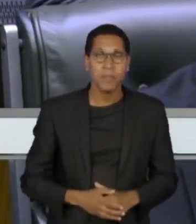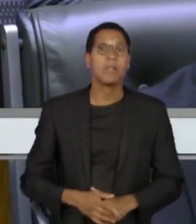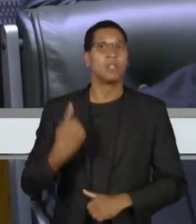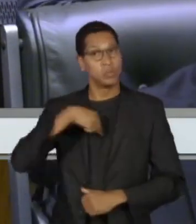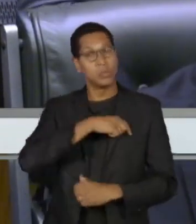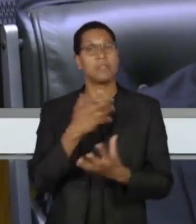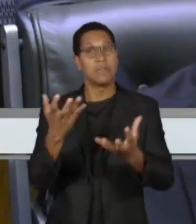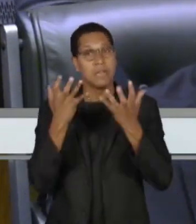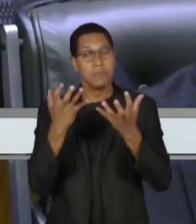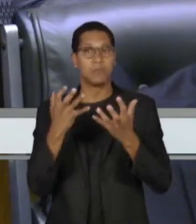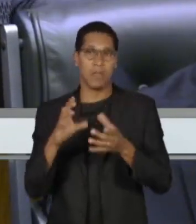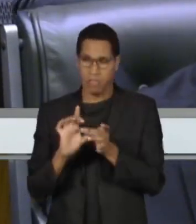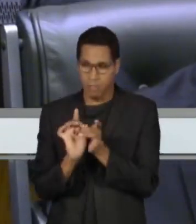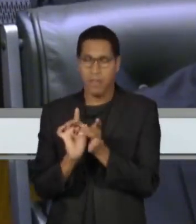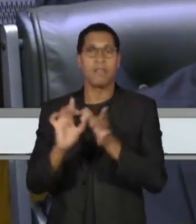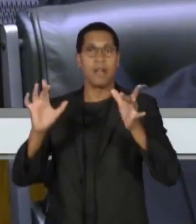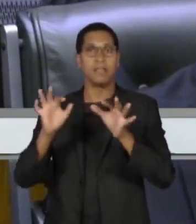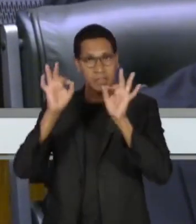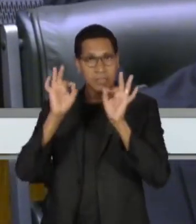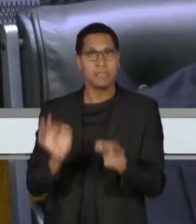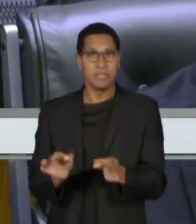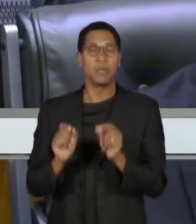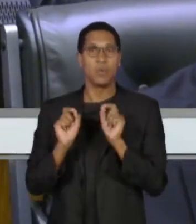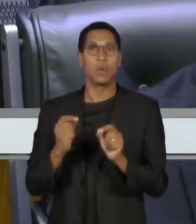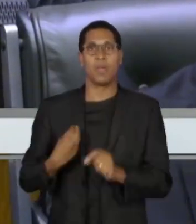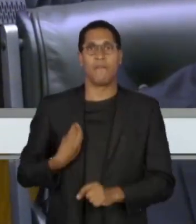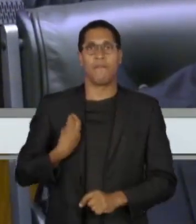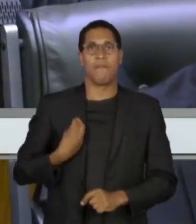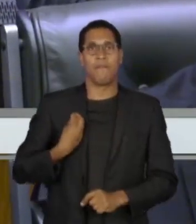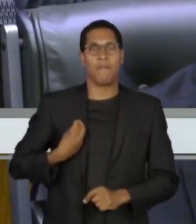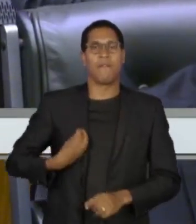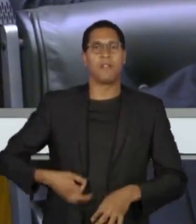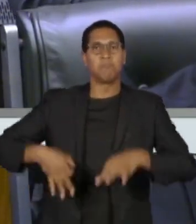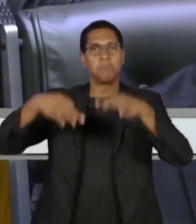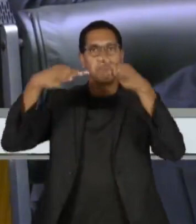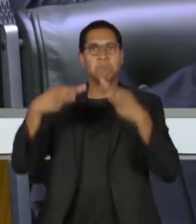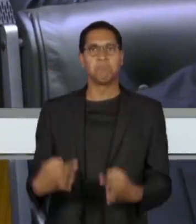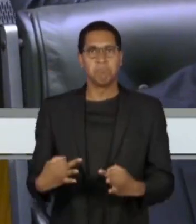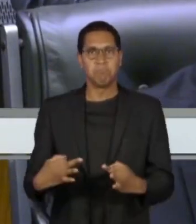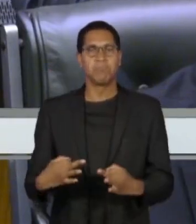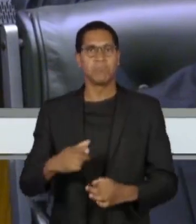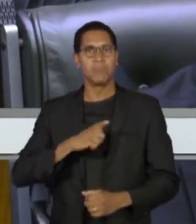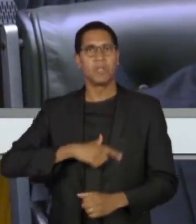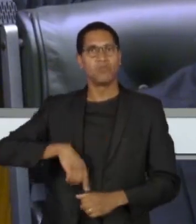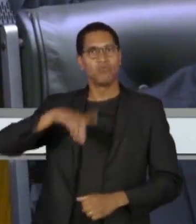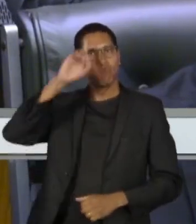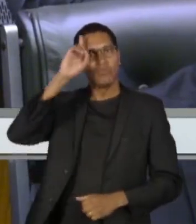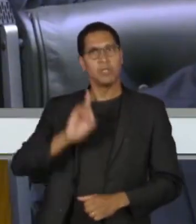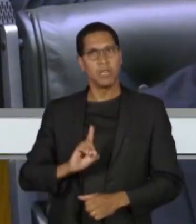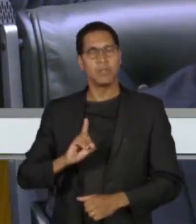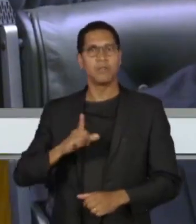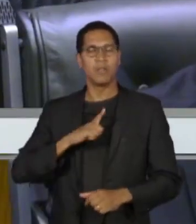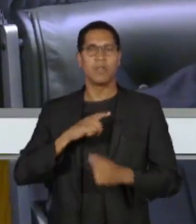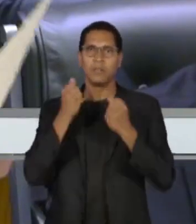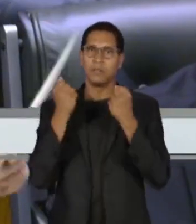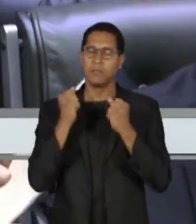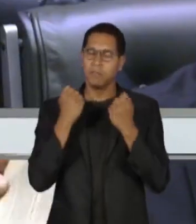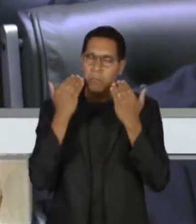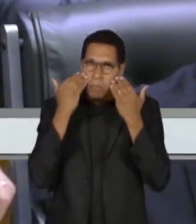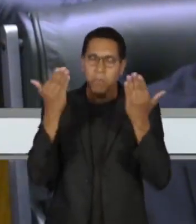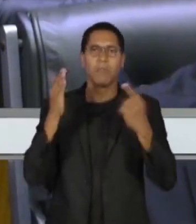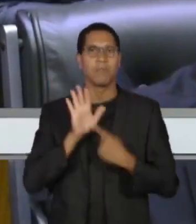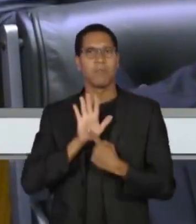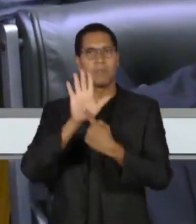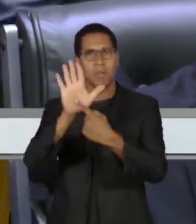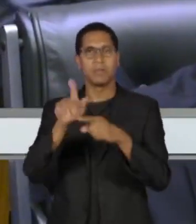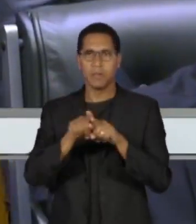que sempre defendemos é a de viver com dignidade, com pleno direito de expressão e manifestação e,